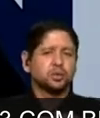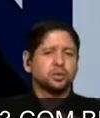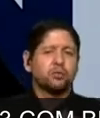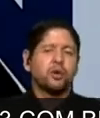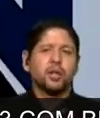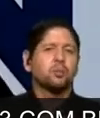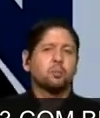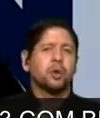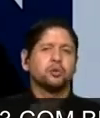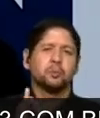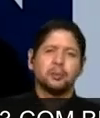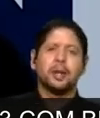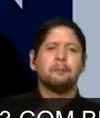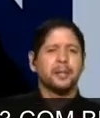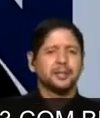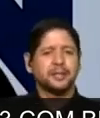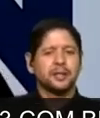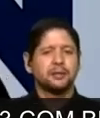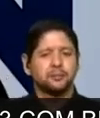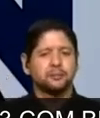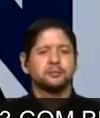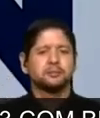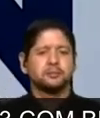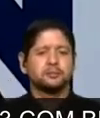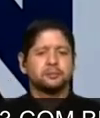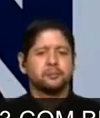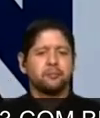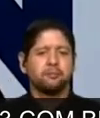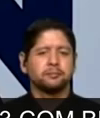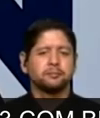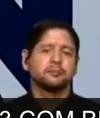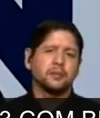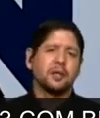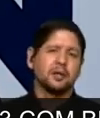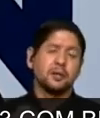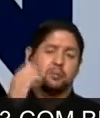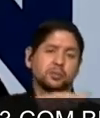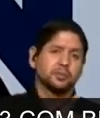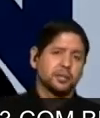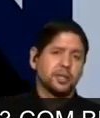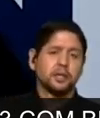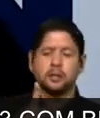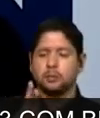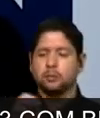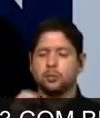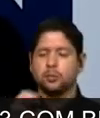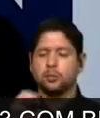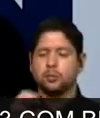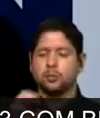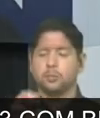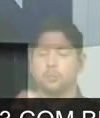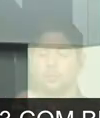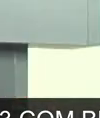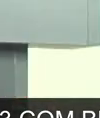que não pode aproveitar o material, né? E isso é uma prática abusiva, então procure estar de olho também nisso daí.